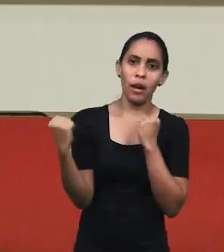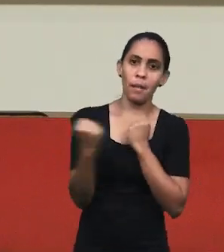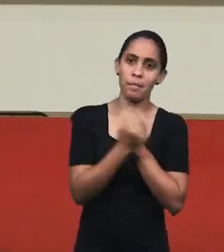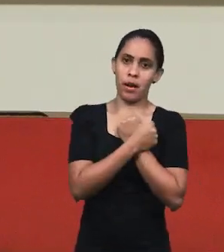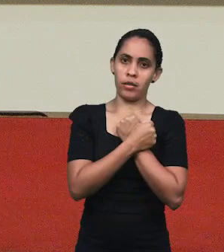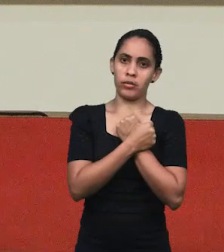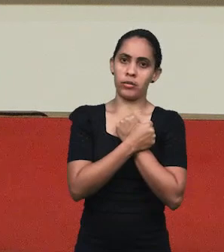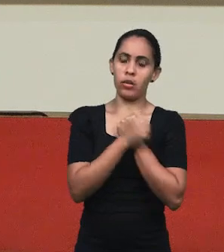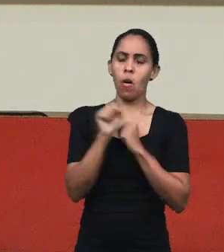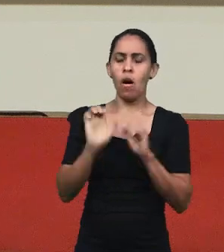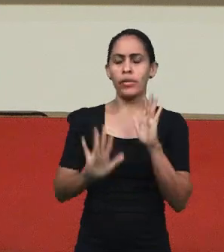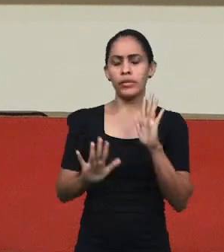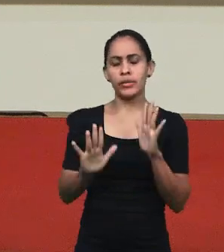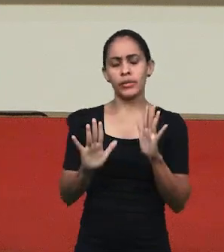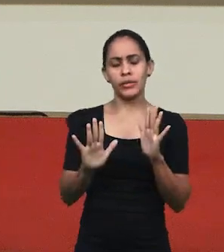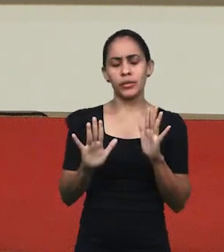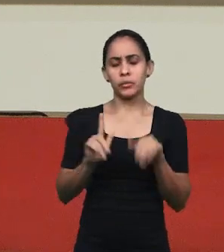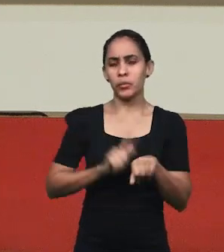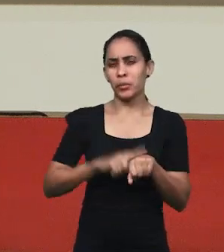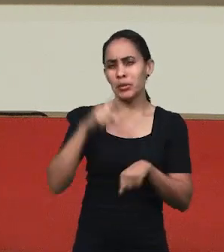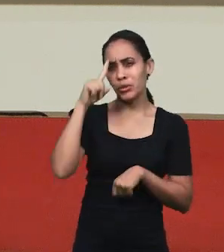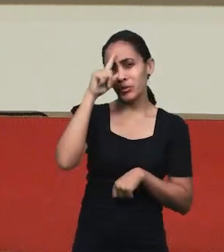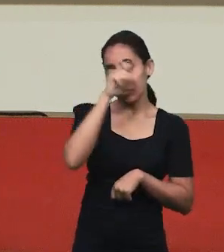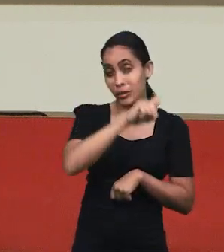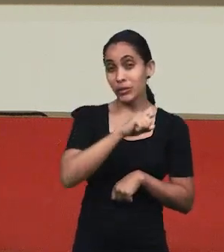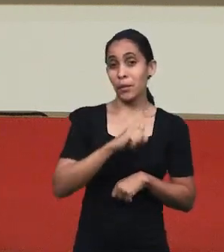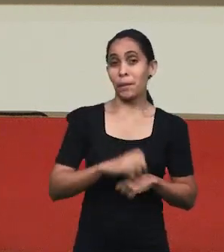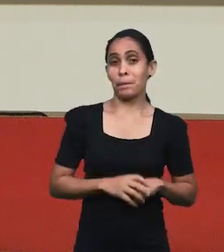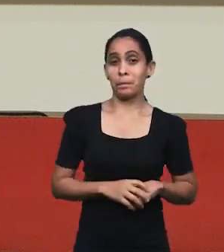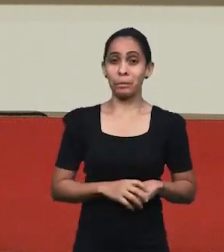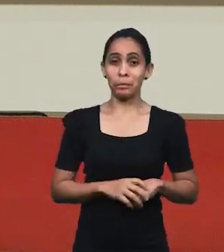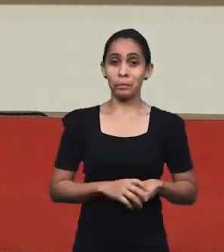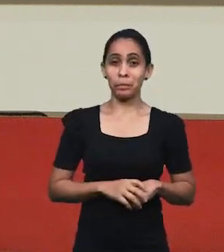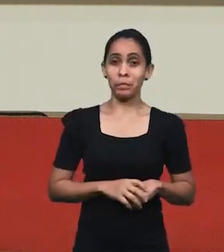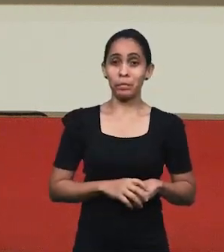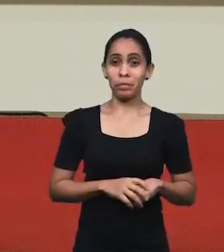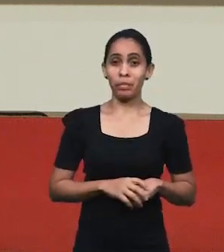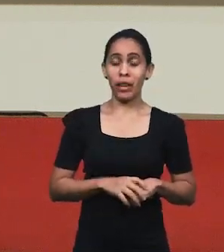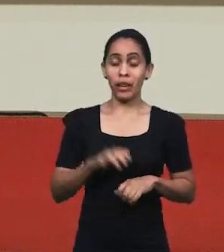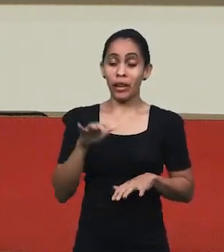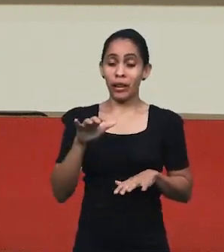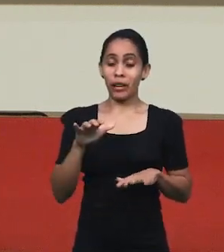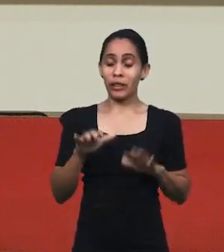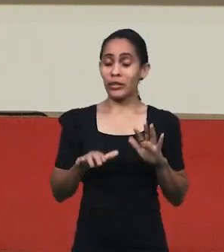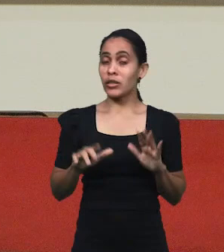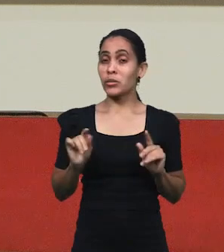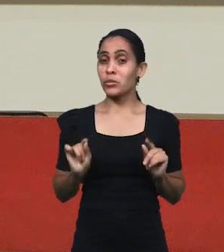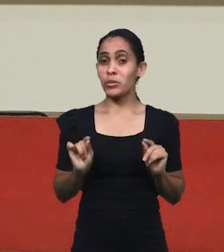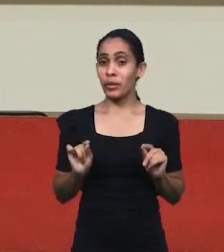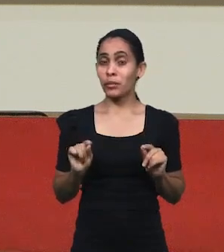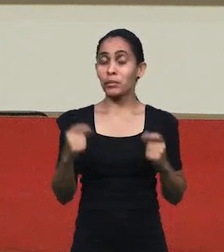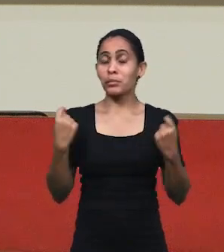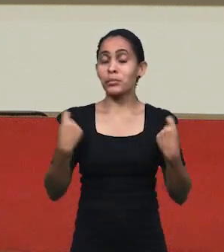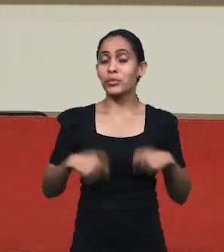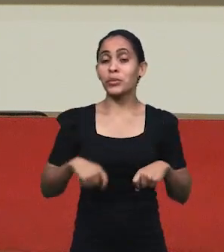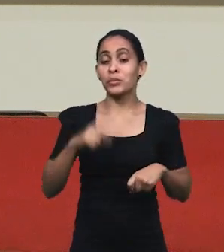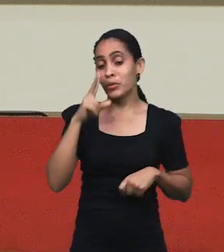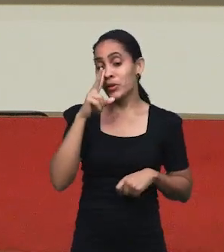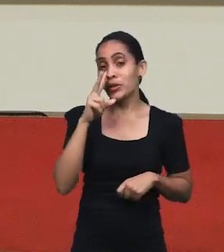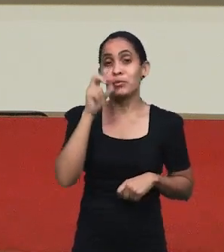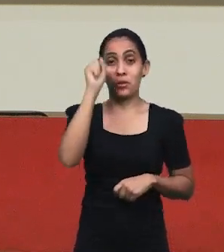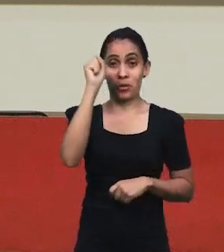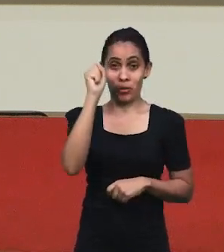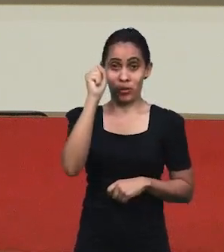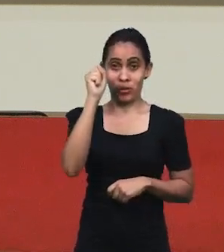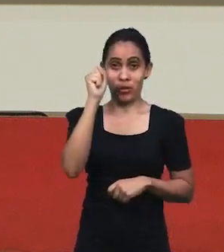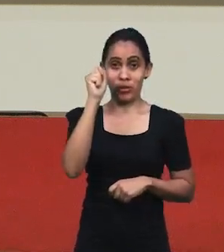dá um abraço. Quantas vezes nós estamos passando por situações difíceis e temos que